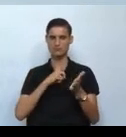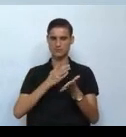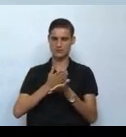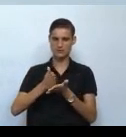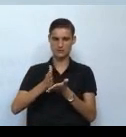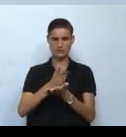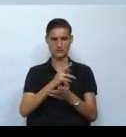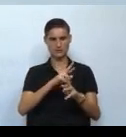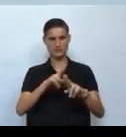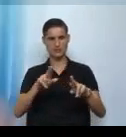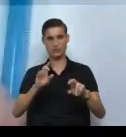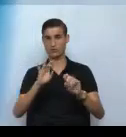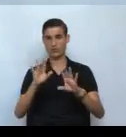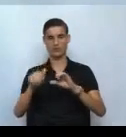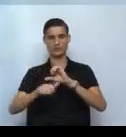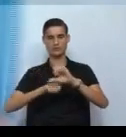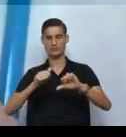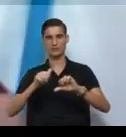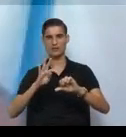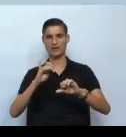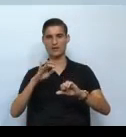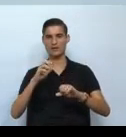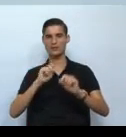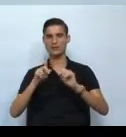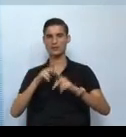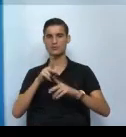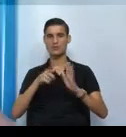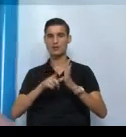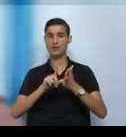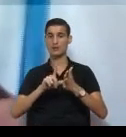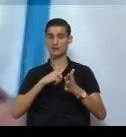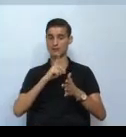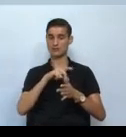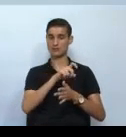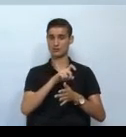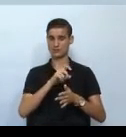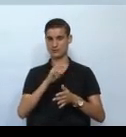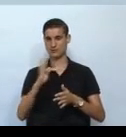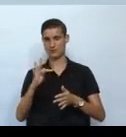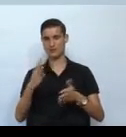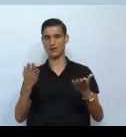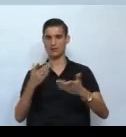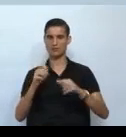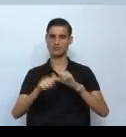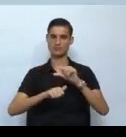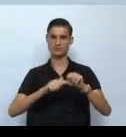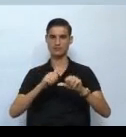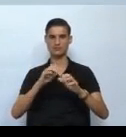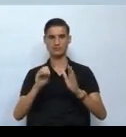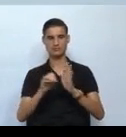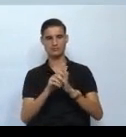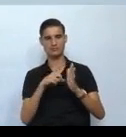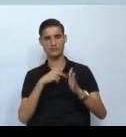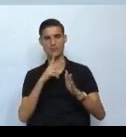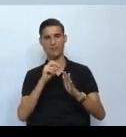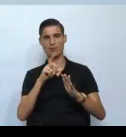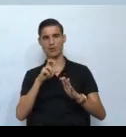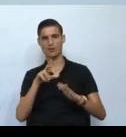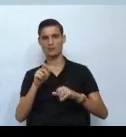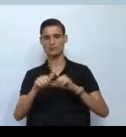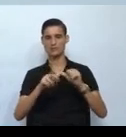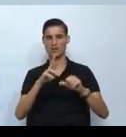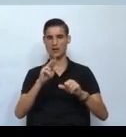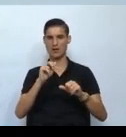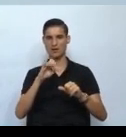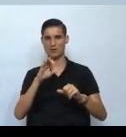separação de variáveis. Eu só estou substituindo a variável que eu estou trabalhando. Antes eu trabalhava com x e t, e agora, como eu estou em coordenadas polares, eu vou ter que trabalhar